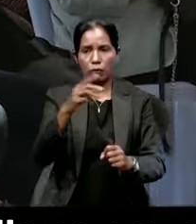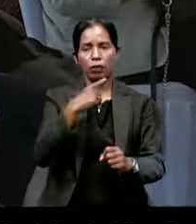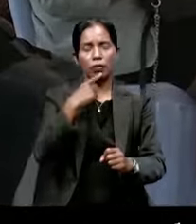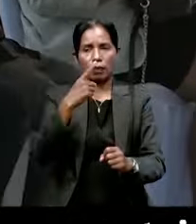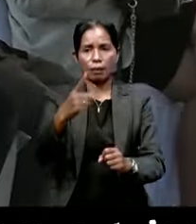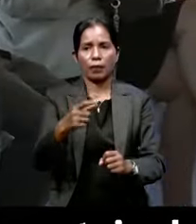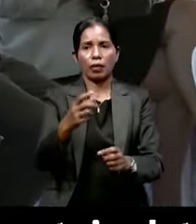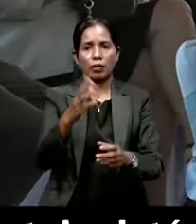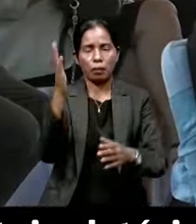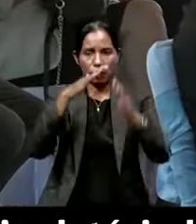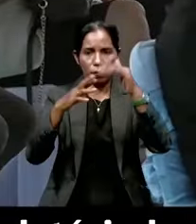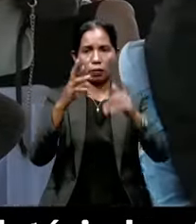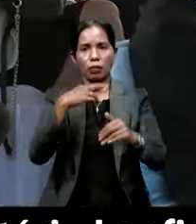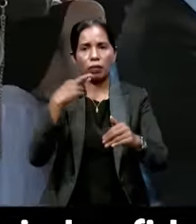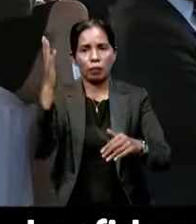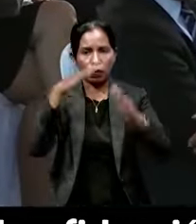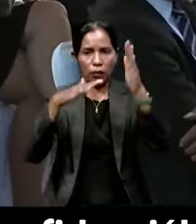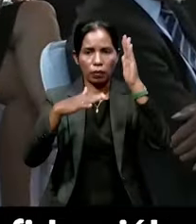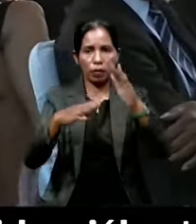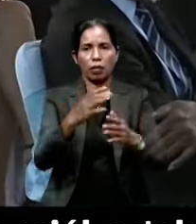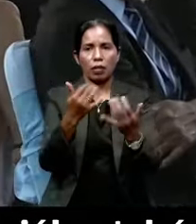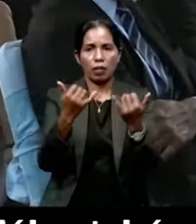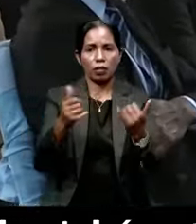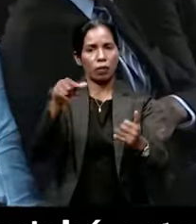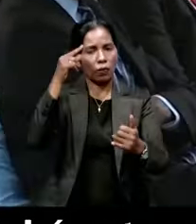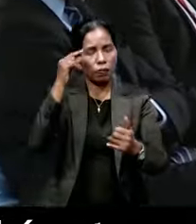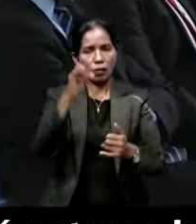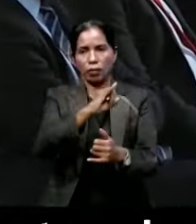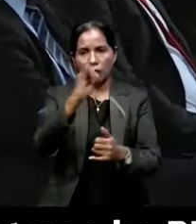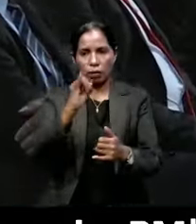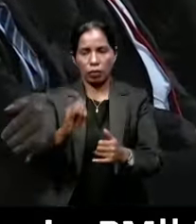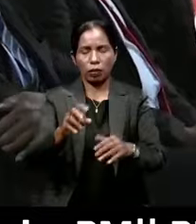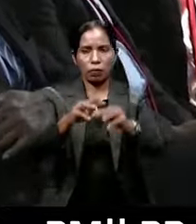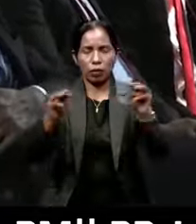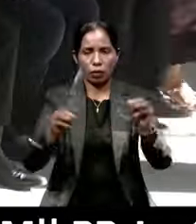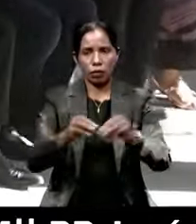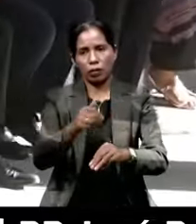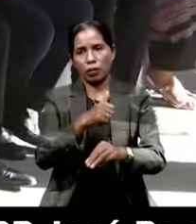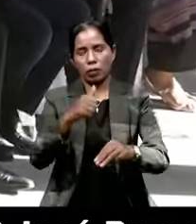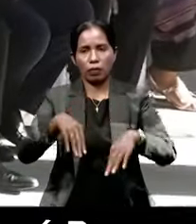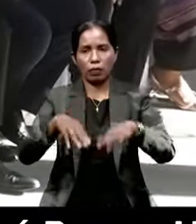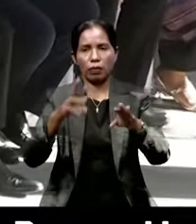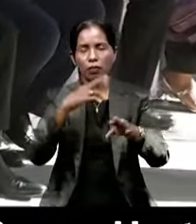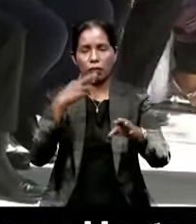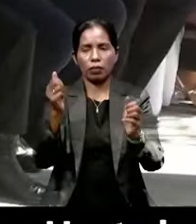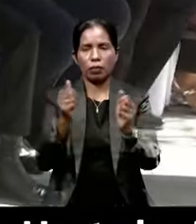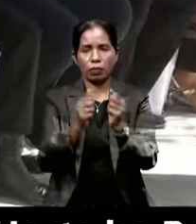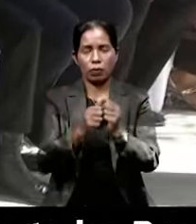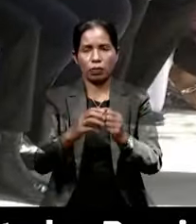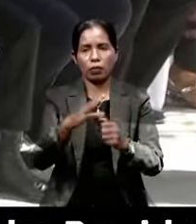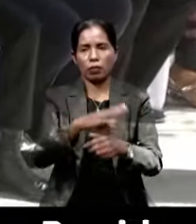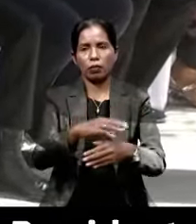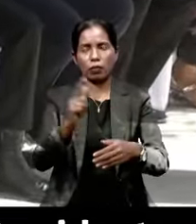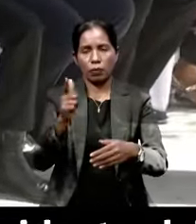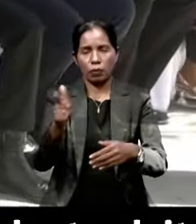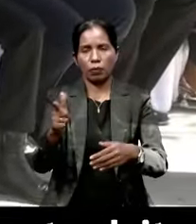problema folin fost ne, problema global, mai pededau ne, governo identifica ona municipiu balon, nebe faan fost to dolar wanulu, governo se